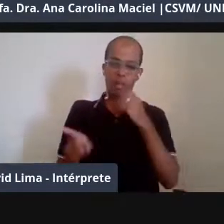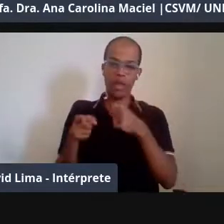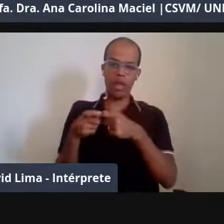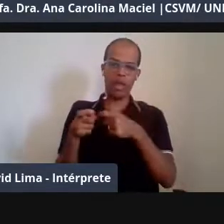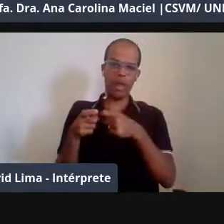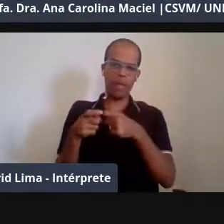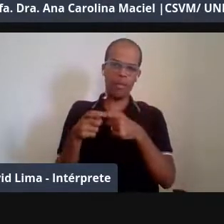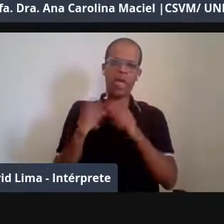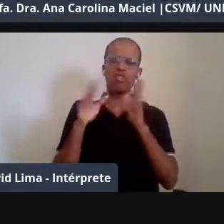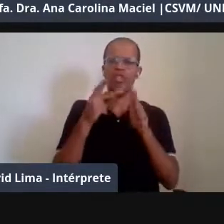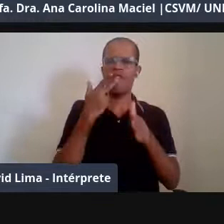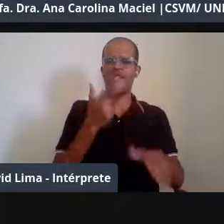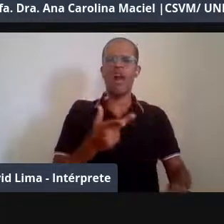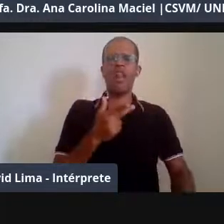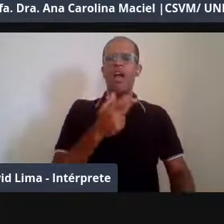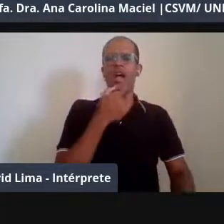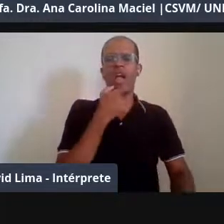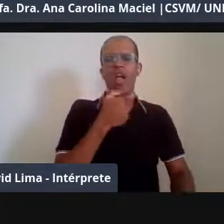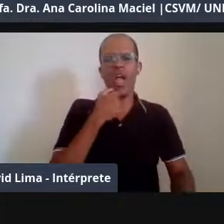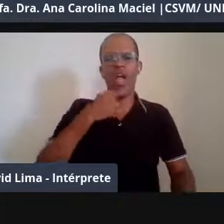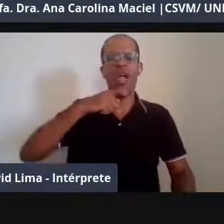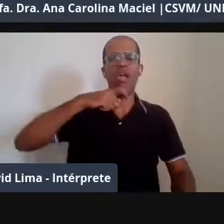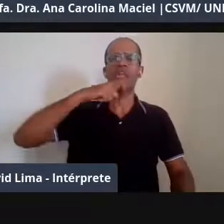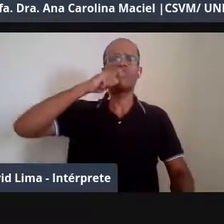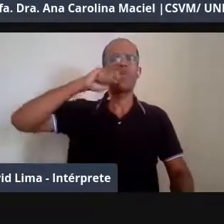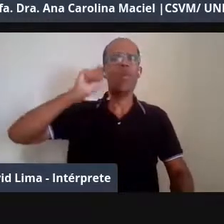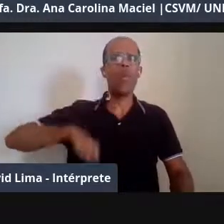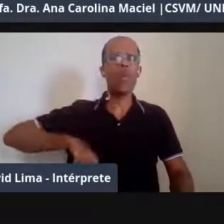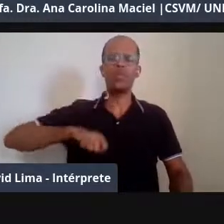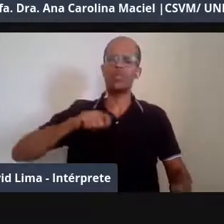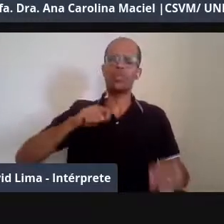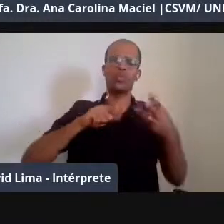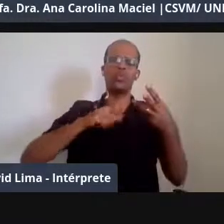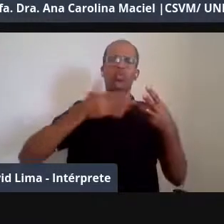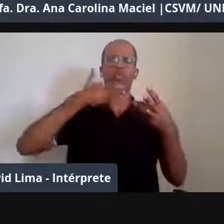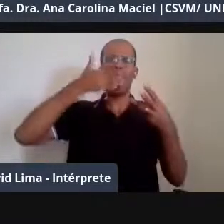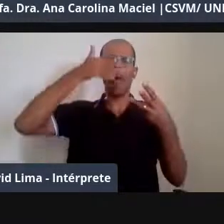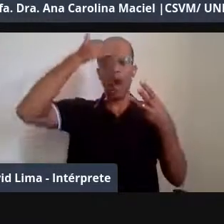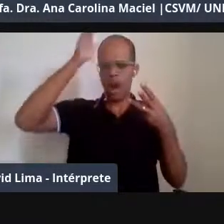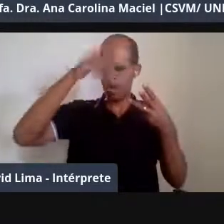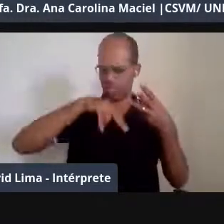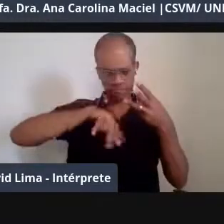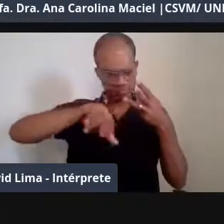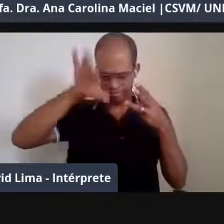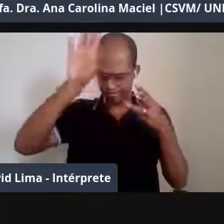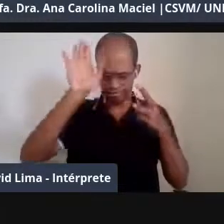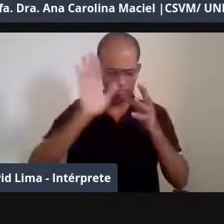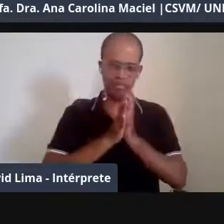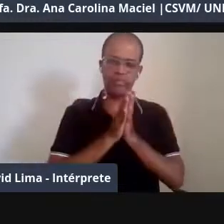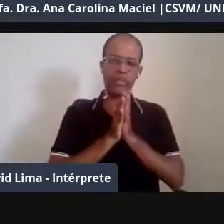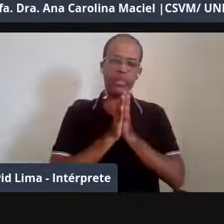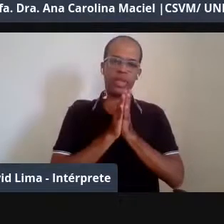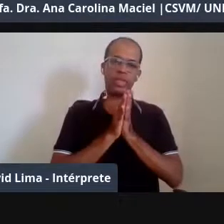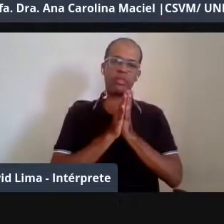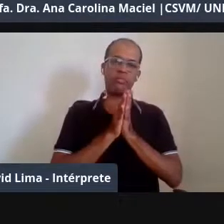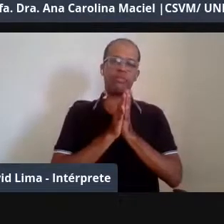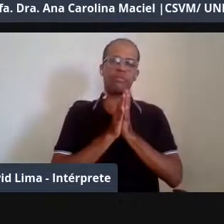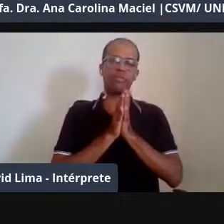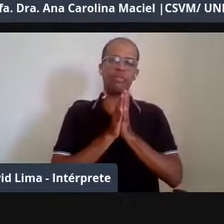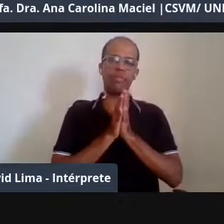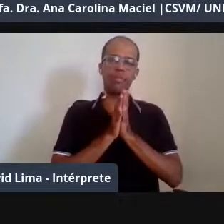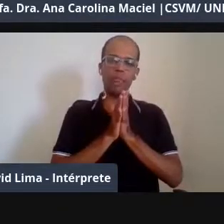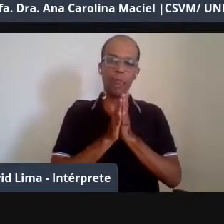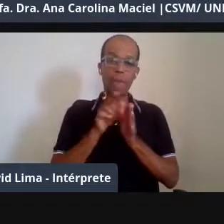já inglês, russo, não sei mais quantas línguas, além do árabe, inclusive, evidentemente.